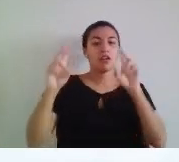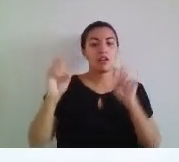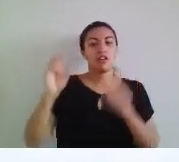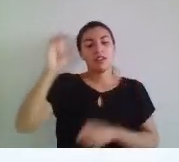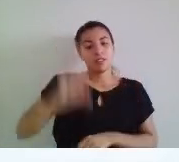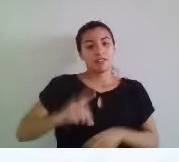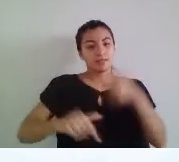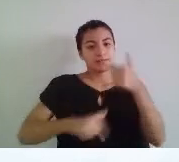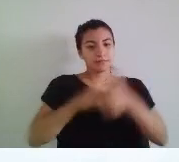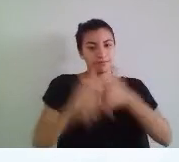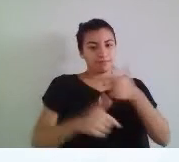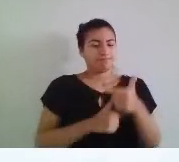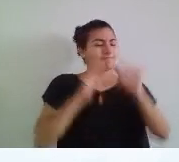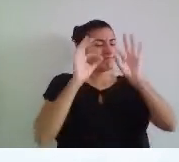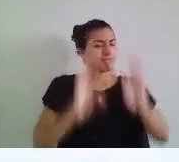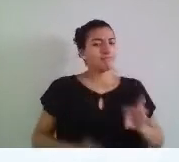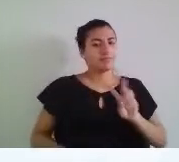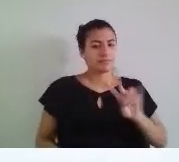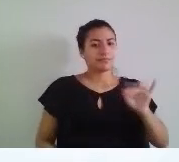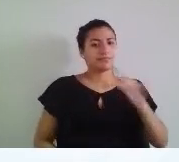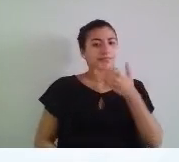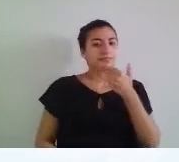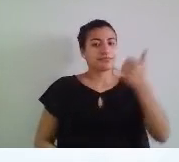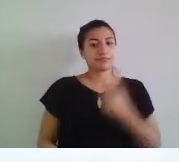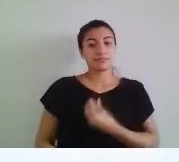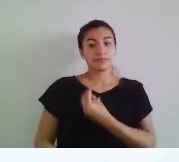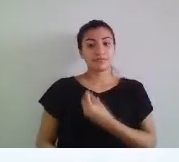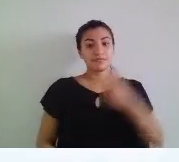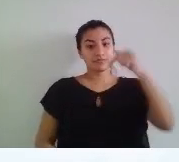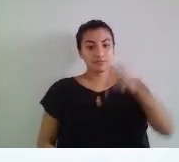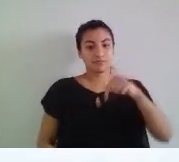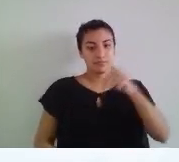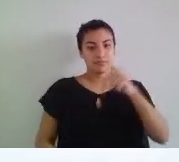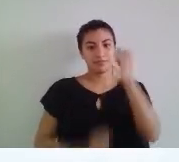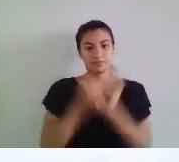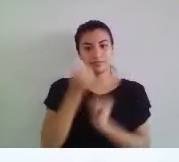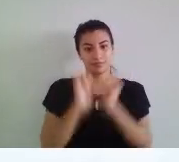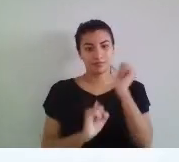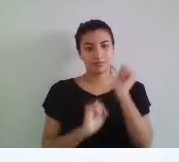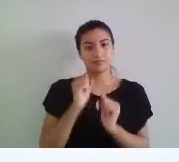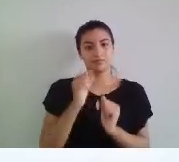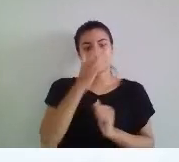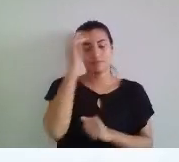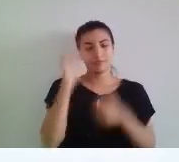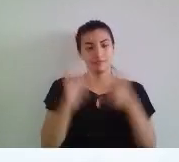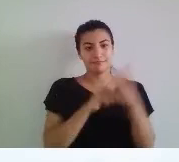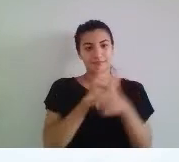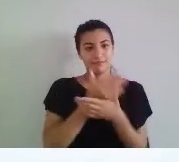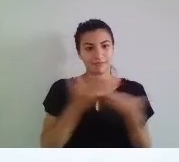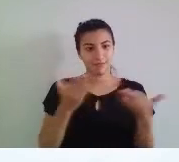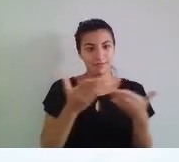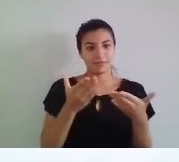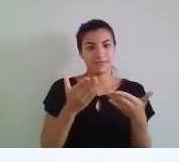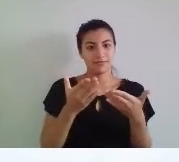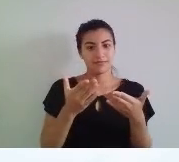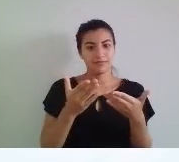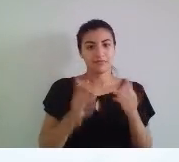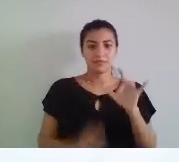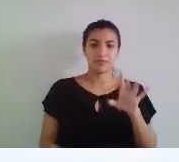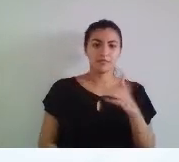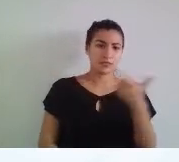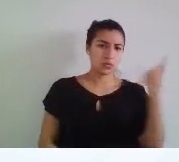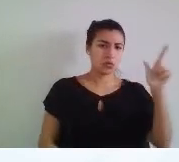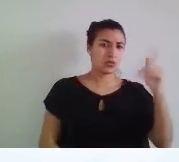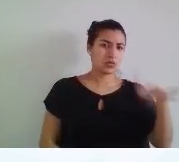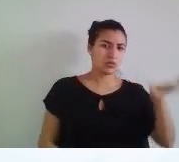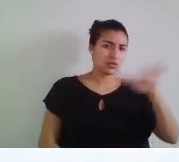trabalho, com certeza vai melhorar a vida aqui no chão de fábrica para trabalhadores e trabalhadoras. Não só aqui, como em todos os